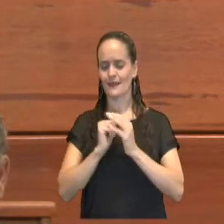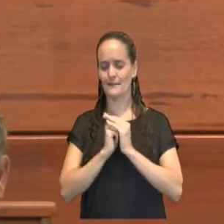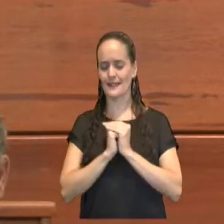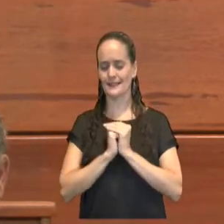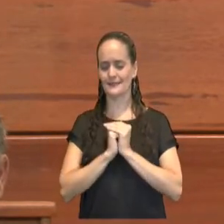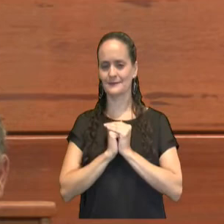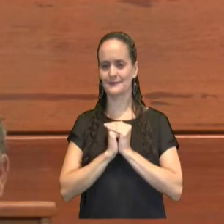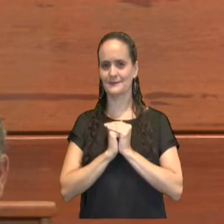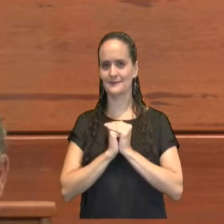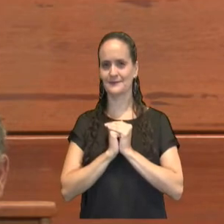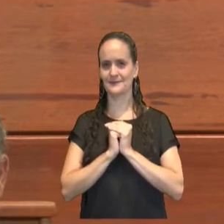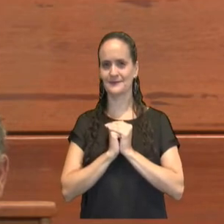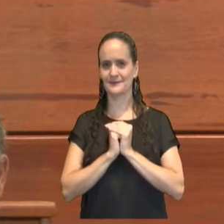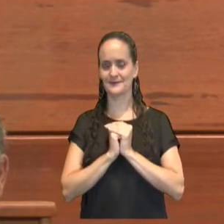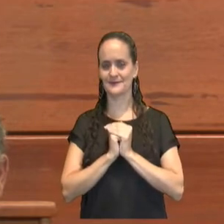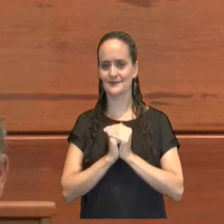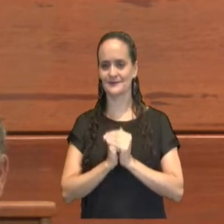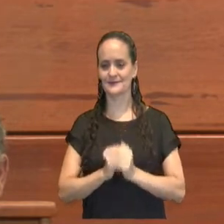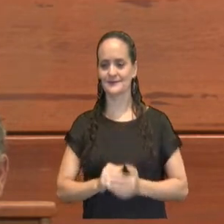Amém.